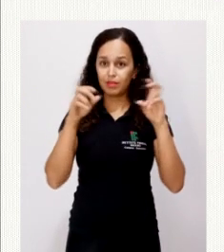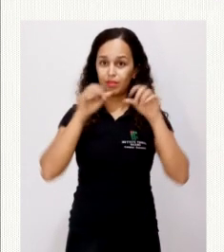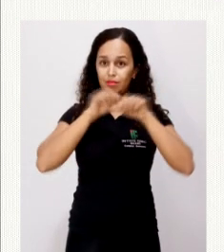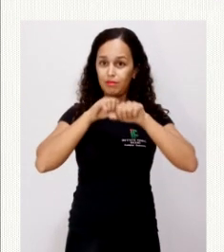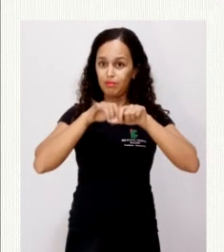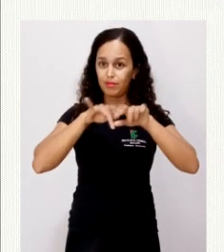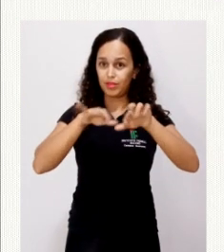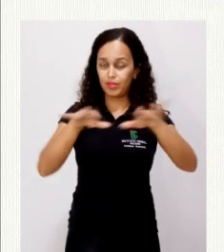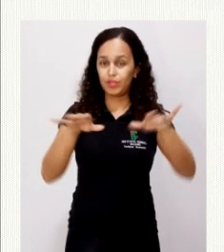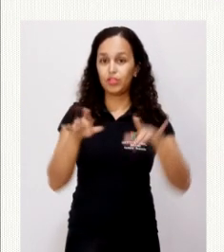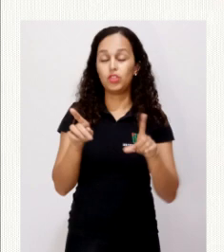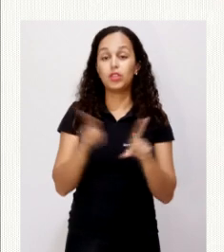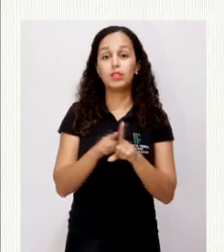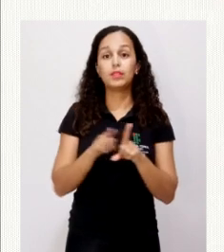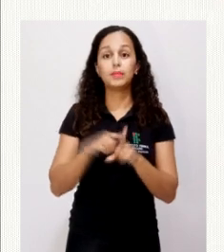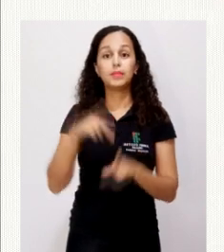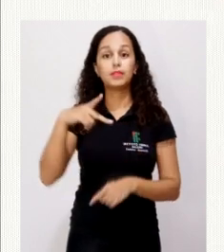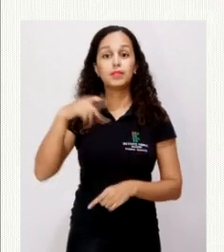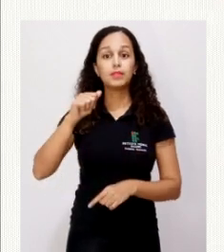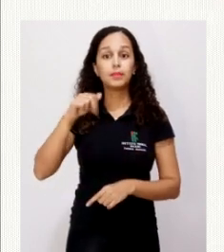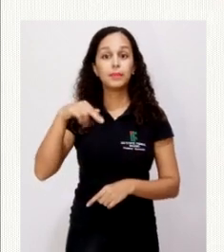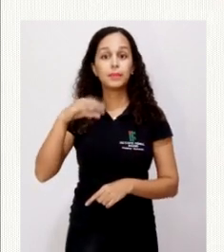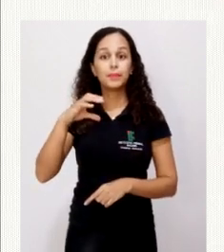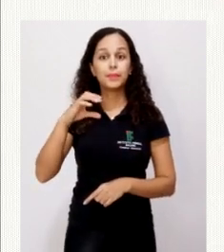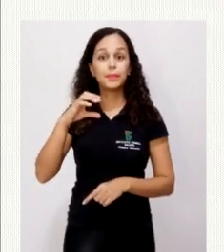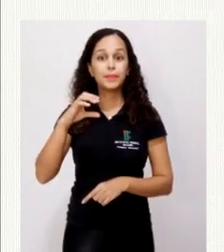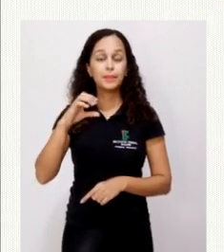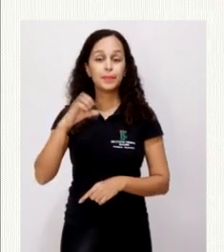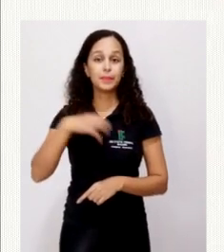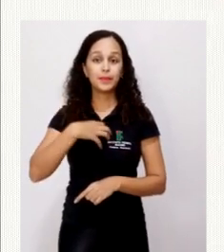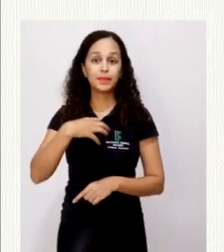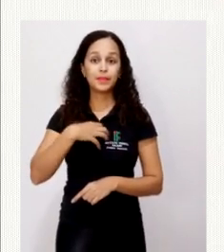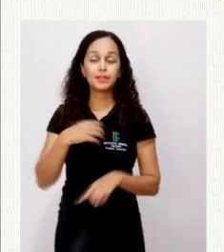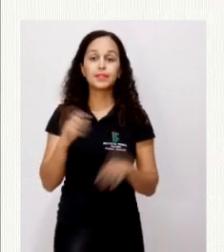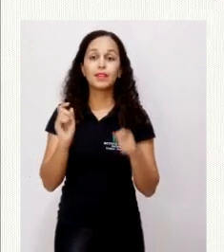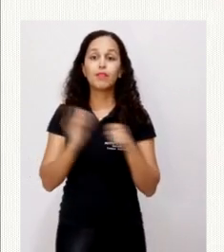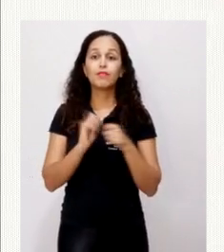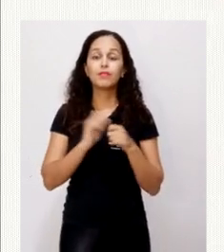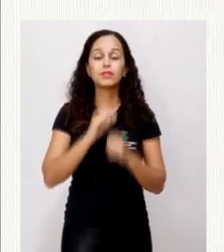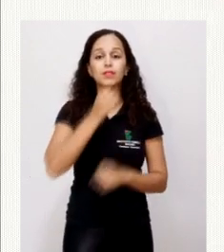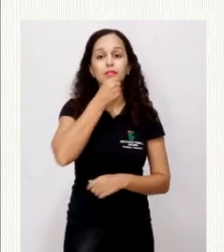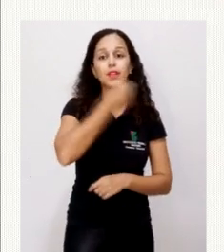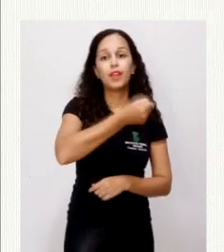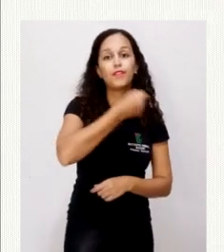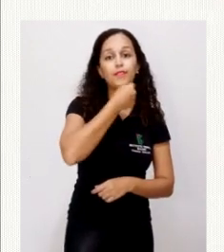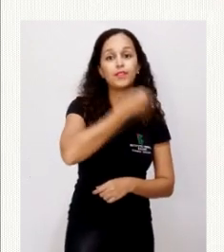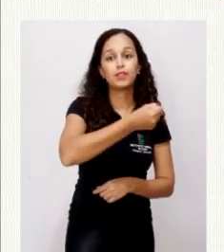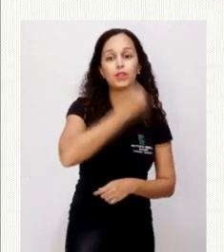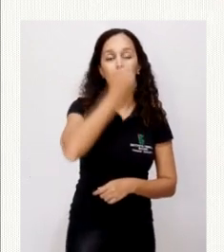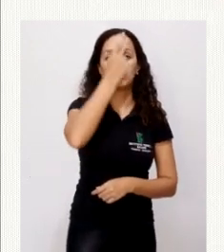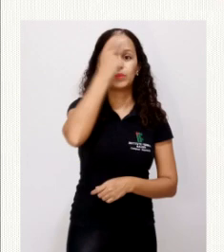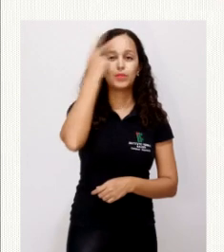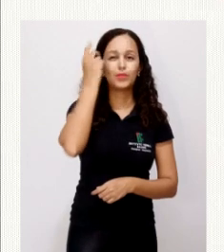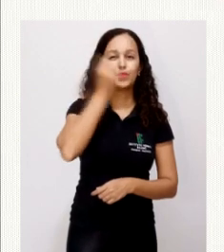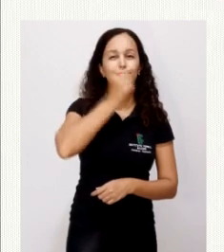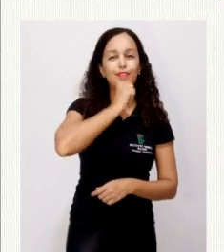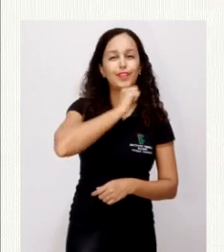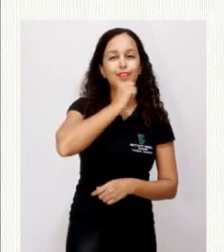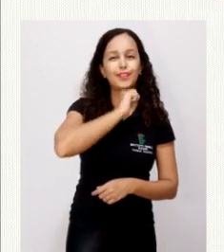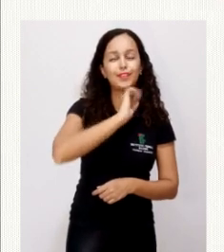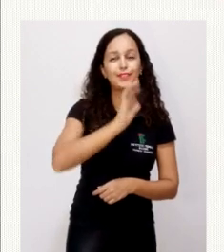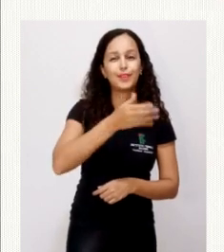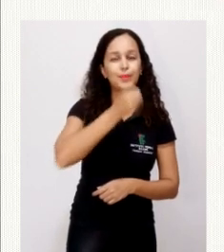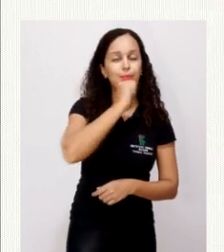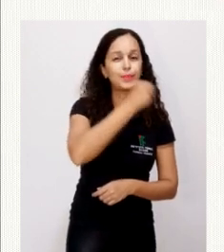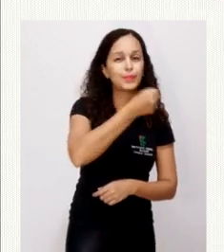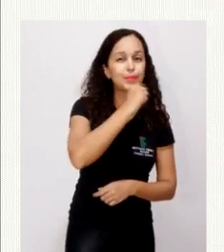emergentes. Além disso, a Rede Punk fez também entrevistas com pessoas mais velhas para